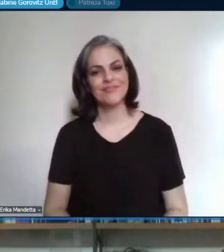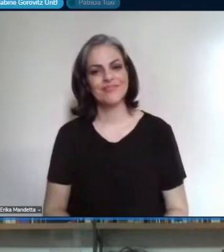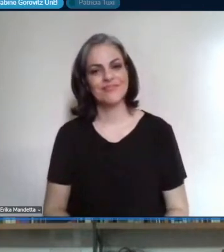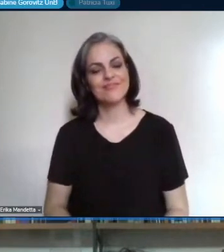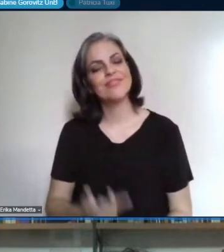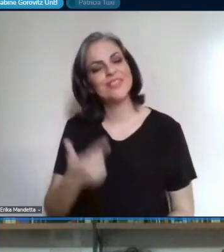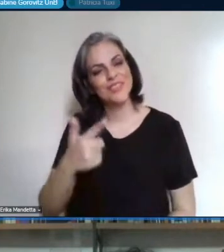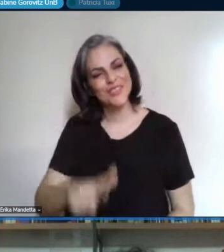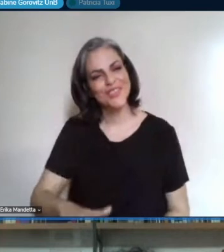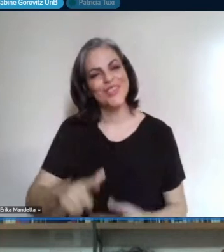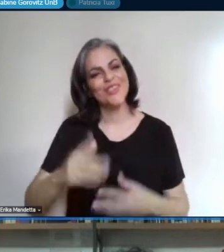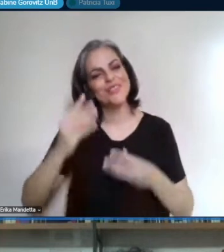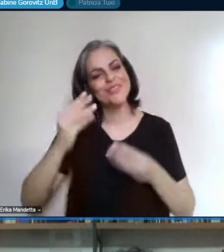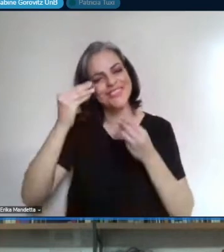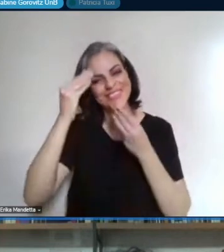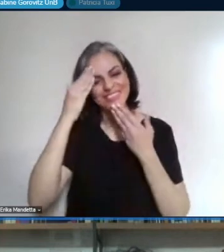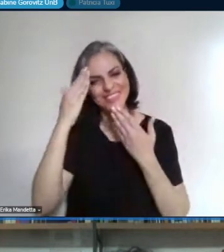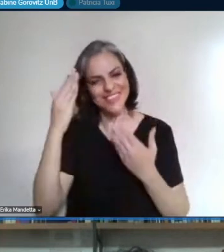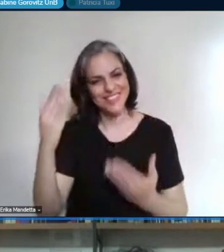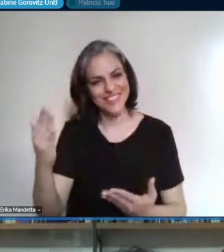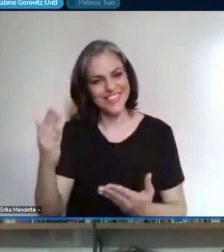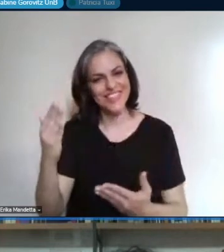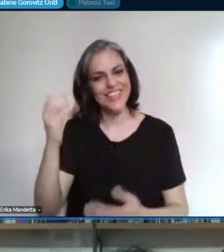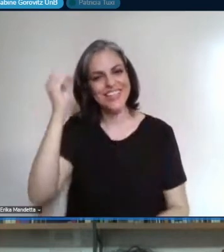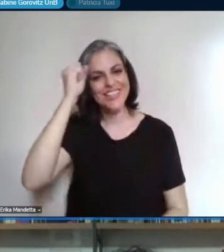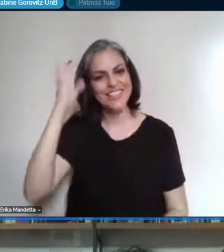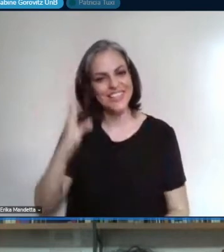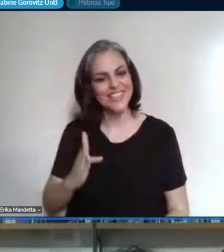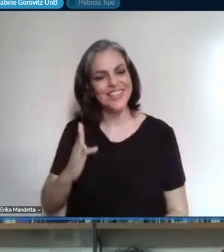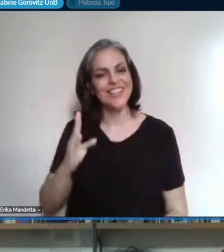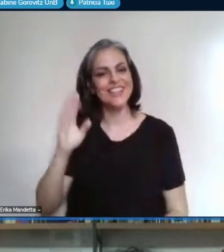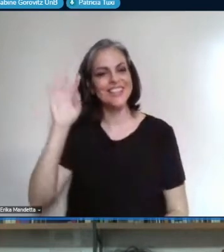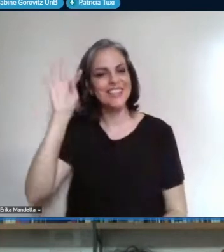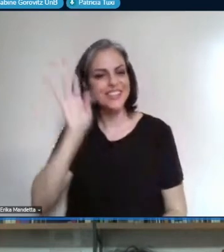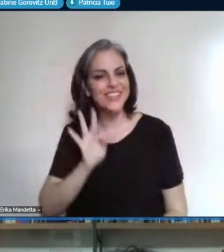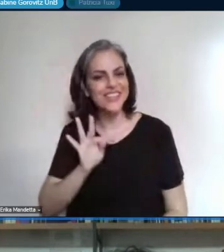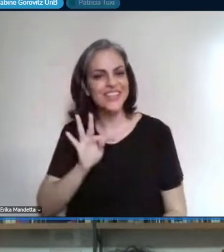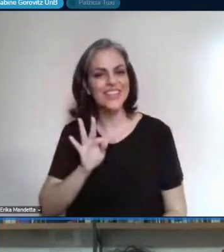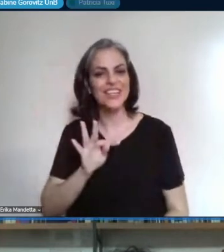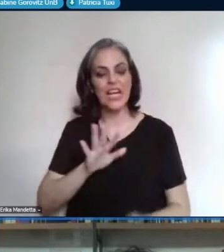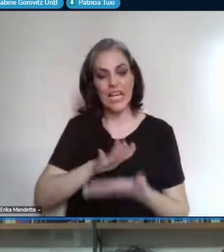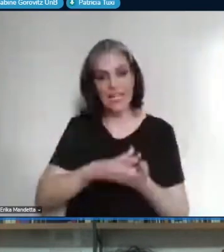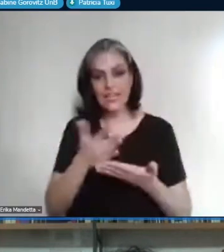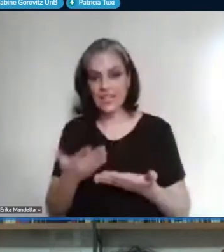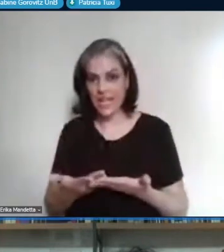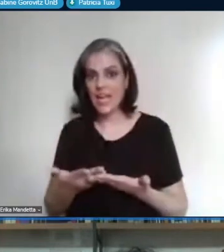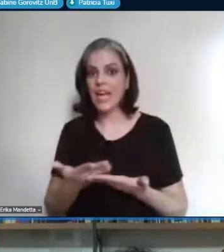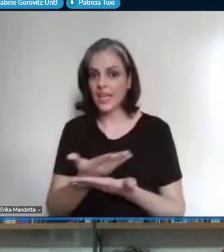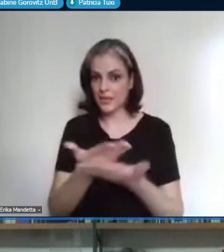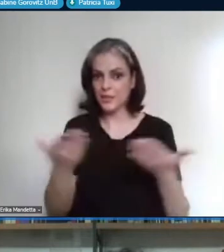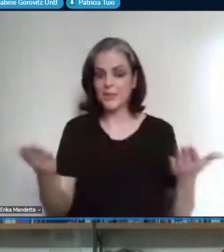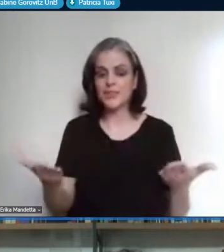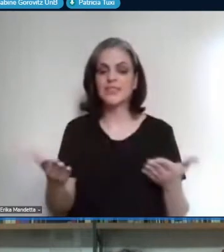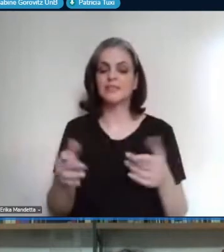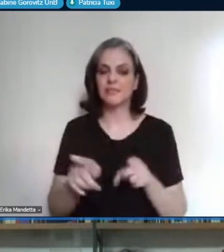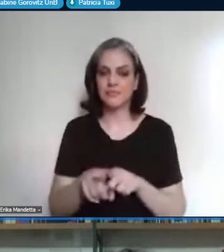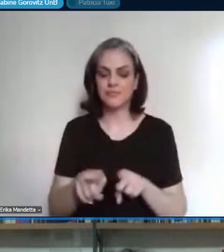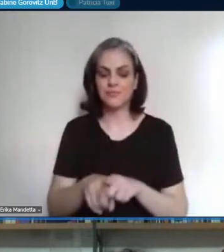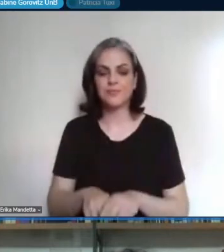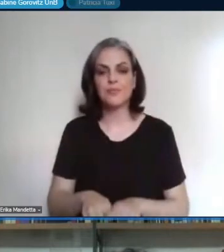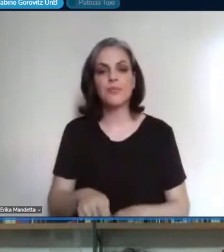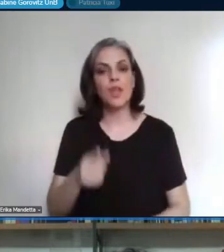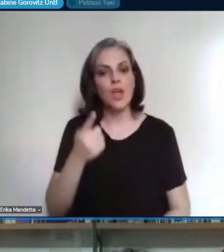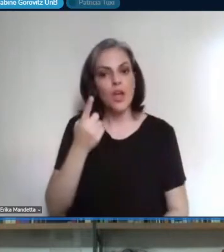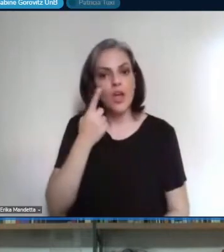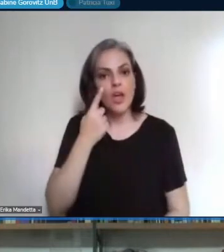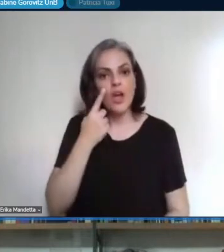agradecer demais Silvana, Patrícia, os intérpretes, intérpretes. França, se você gostaria